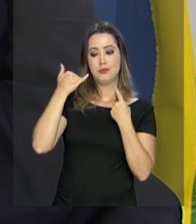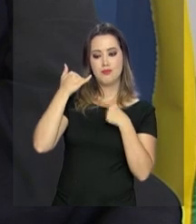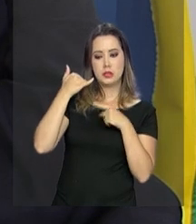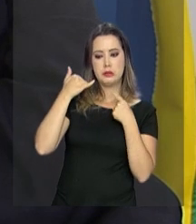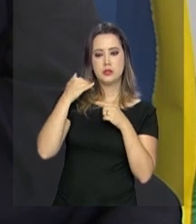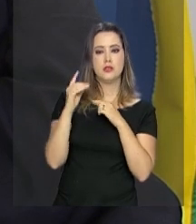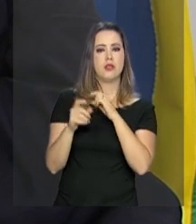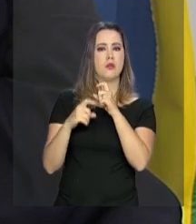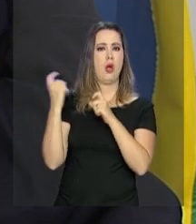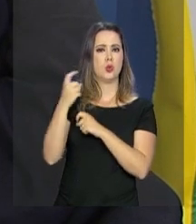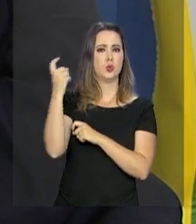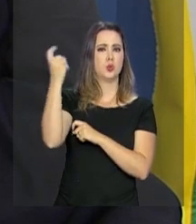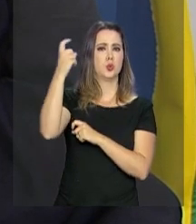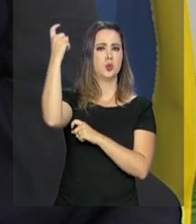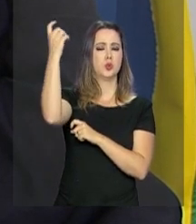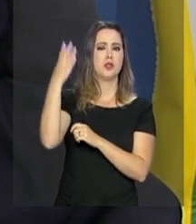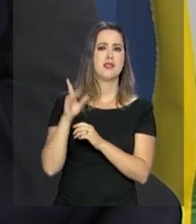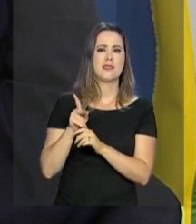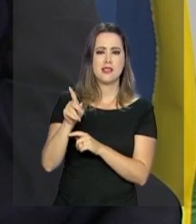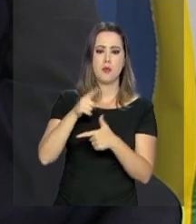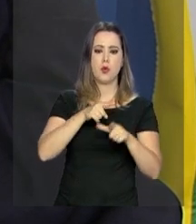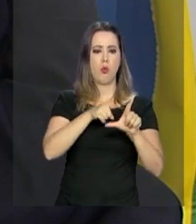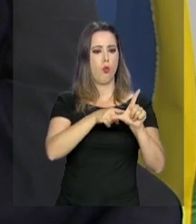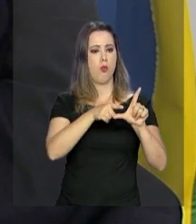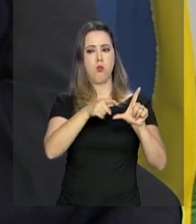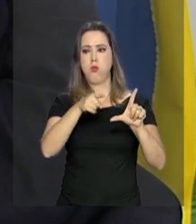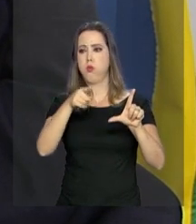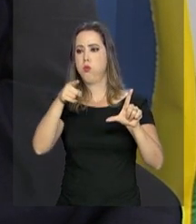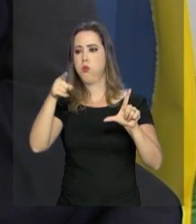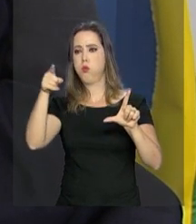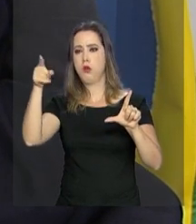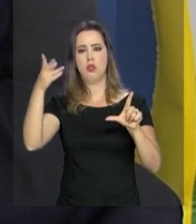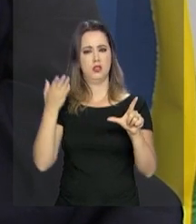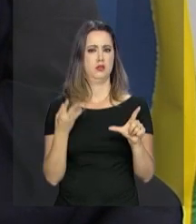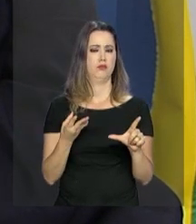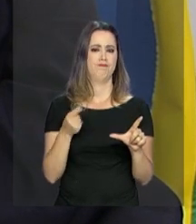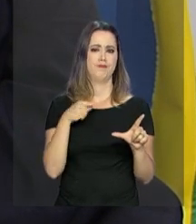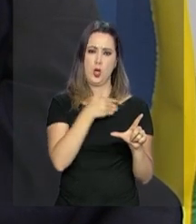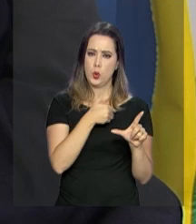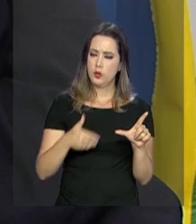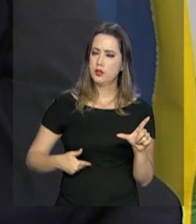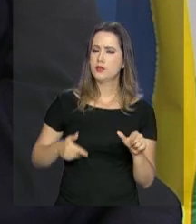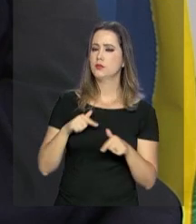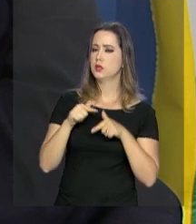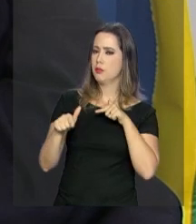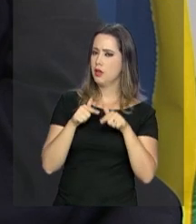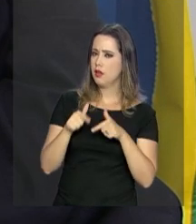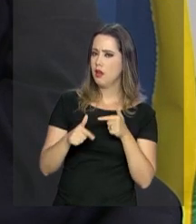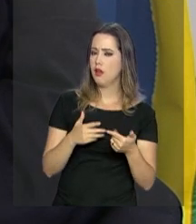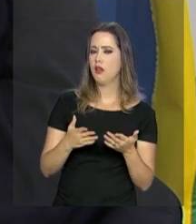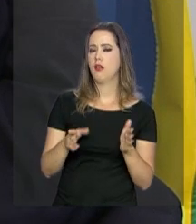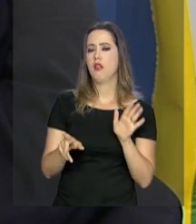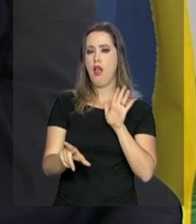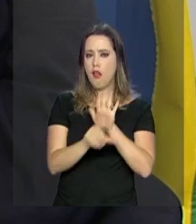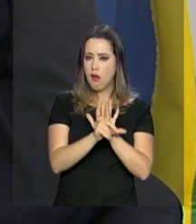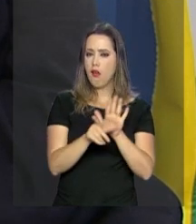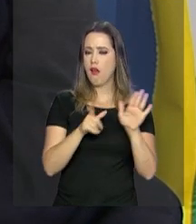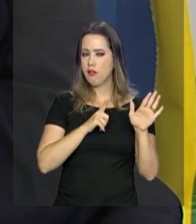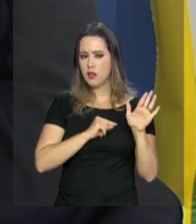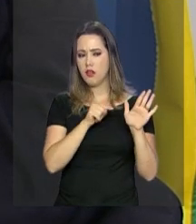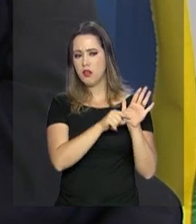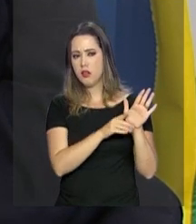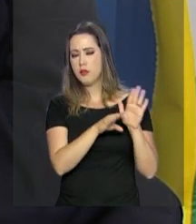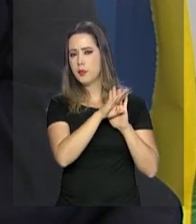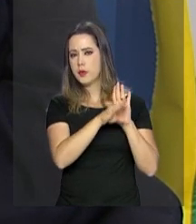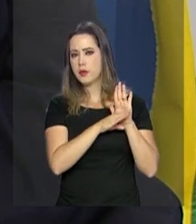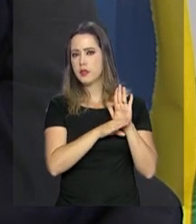muito porque nós vemos que não basta apenas o governo trabalhar é a legislação os programas